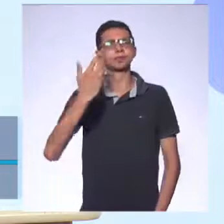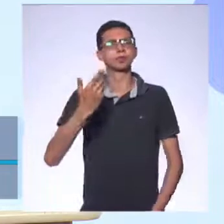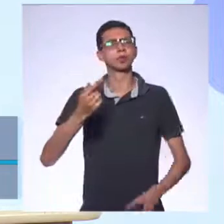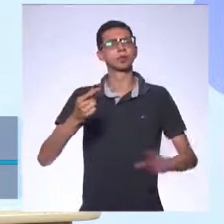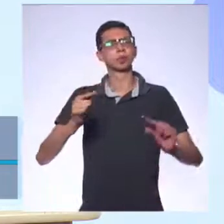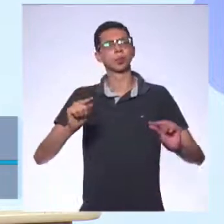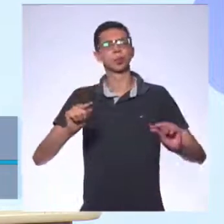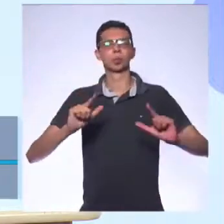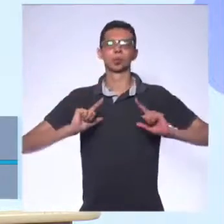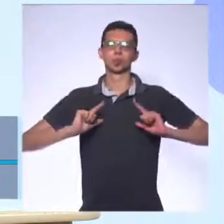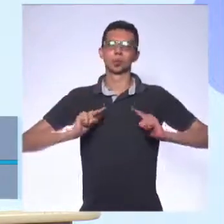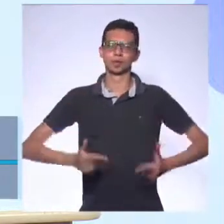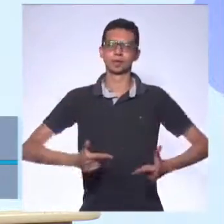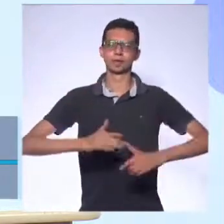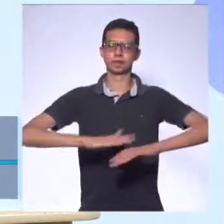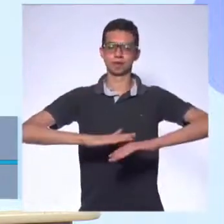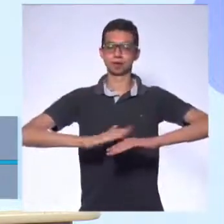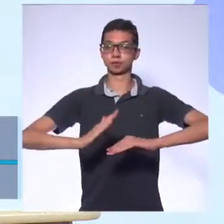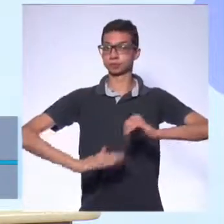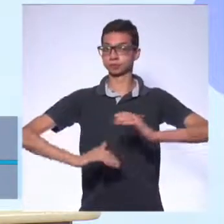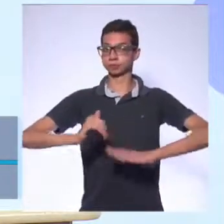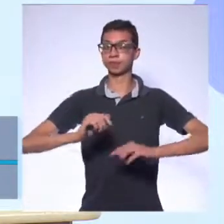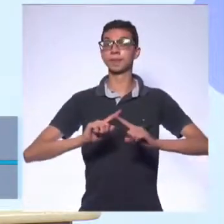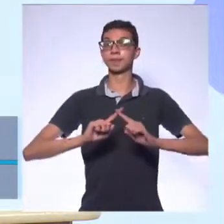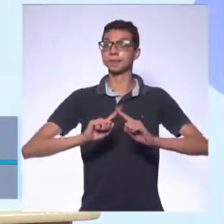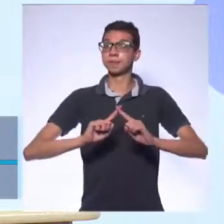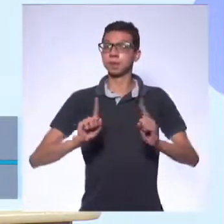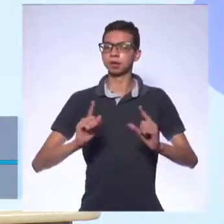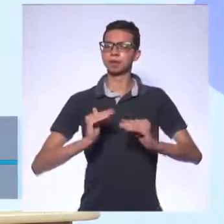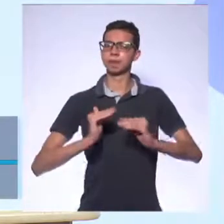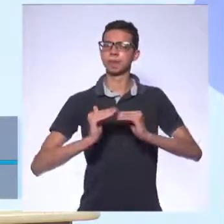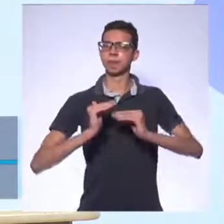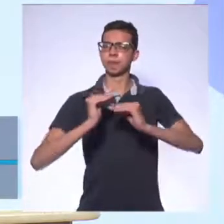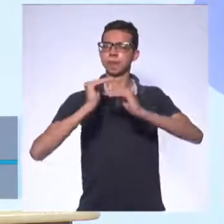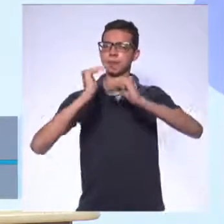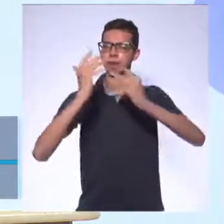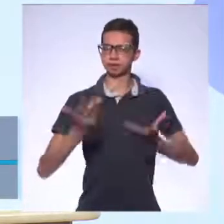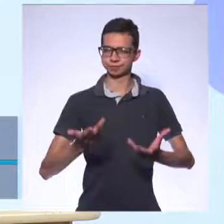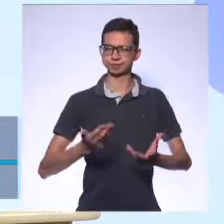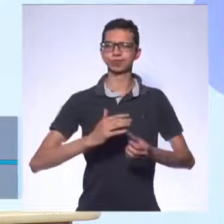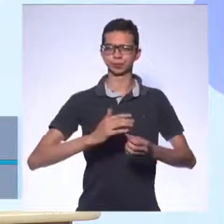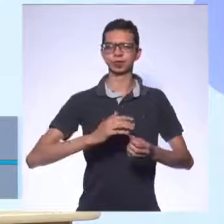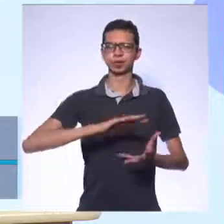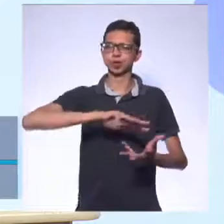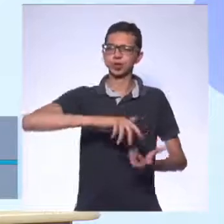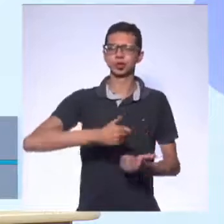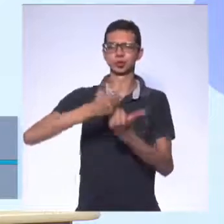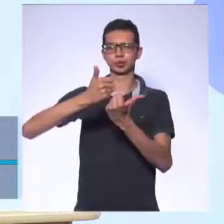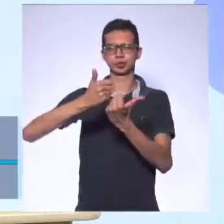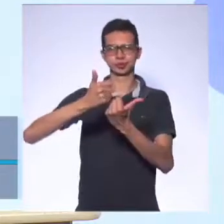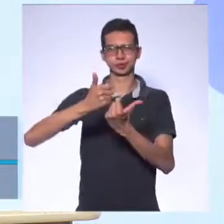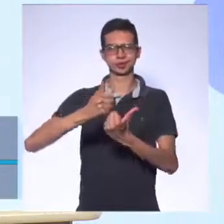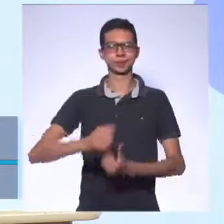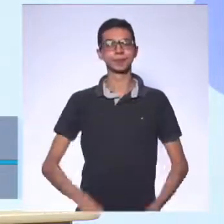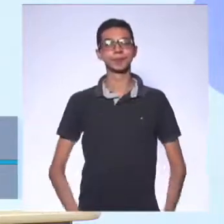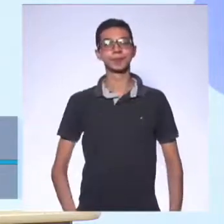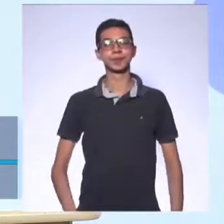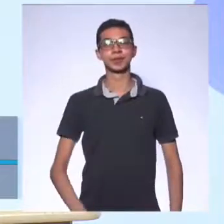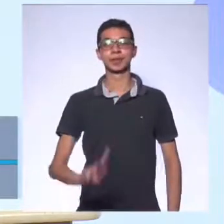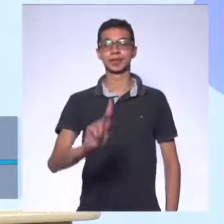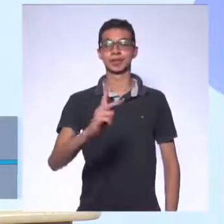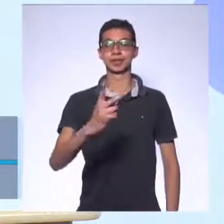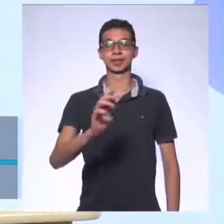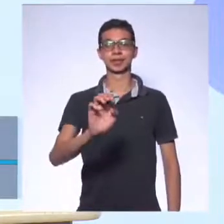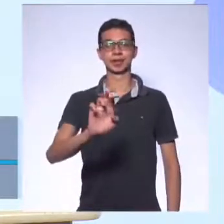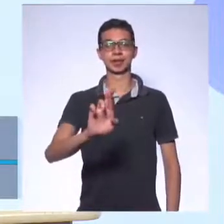o progresso de forma sustentável em todo o mundo. Muito bom. Já o Eric, ele respondeu